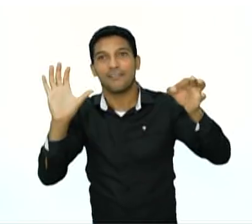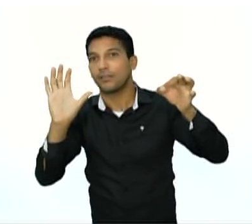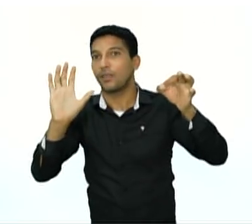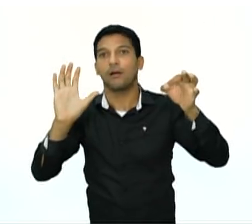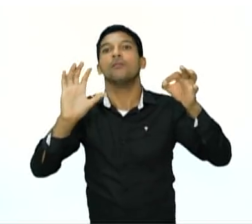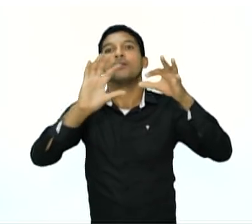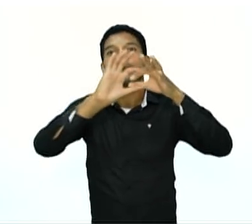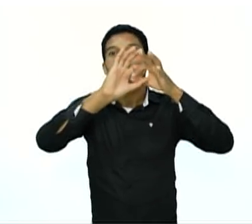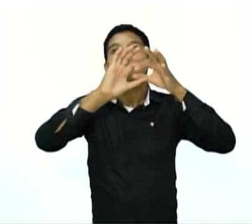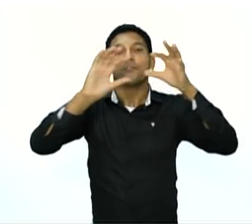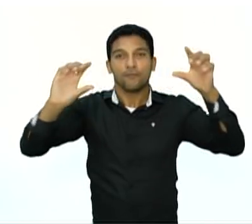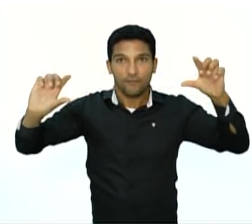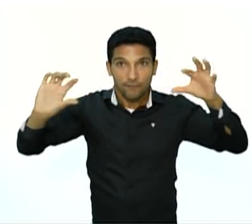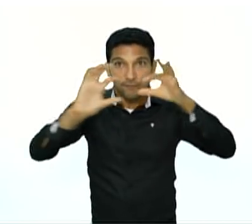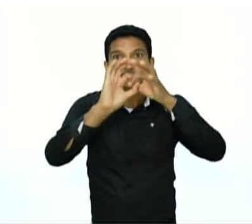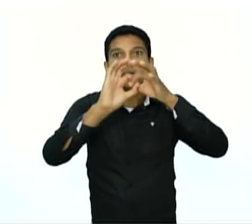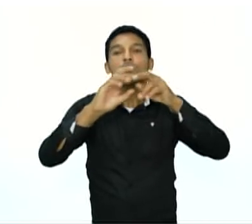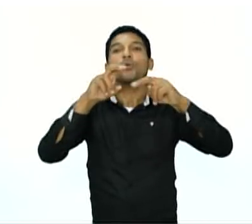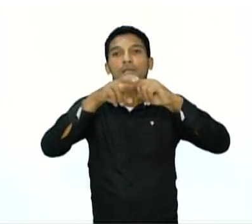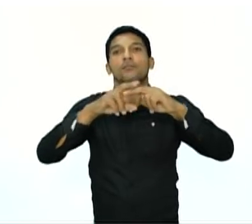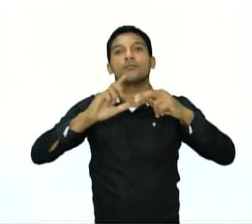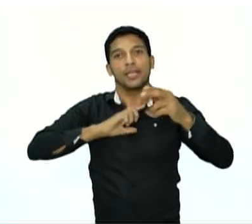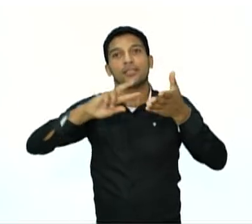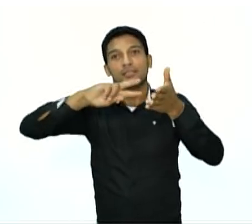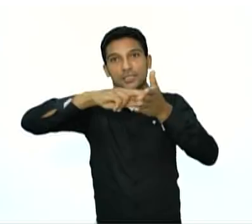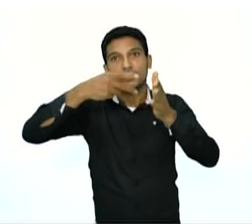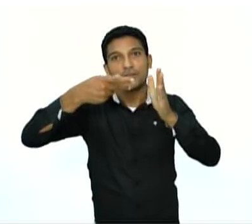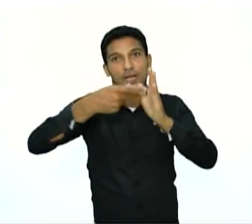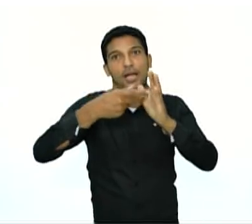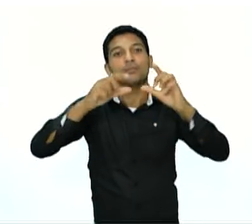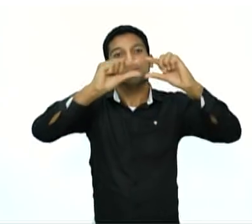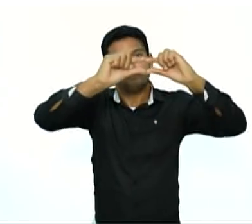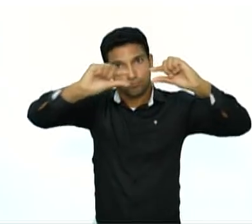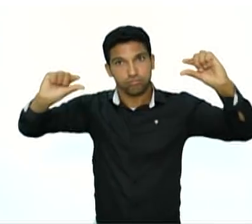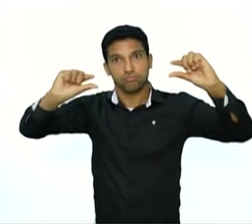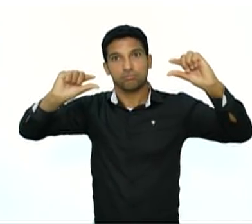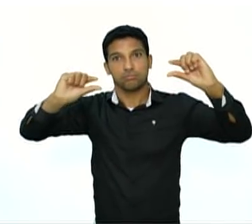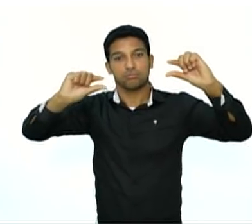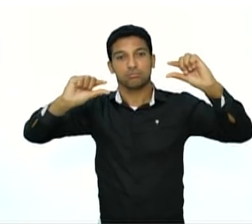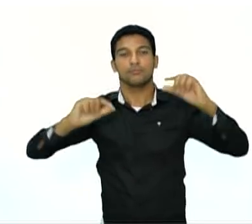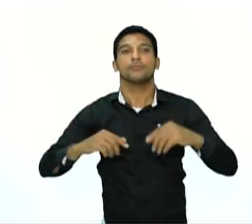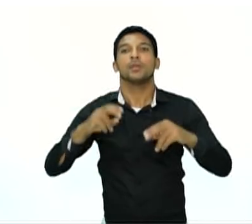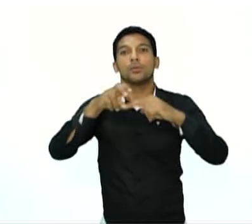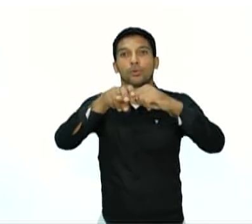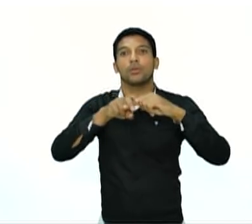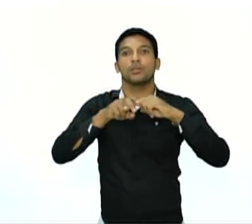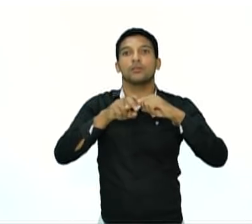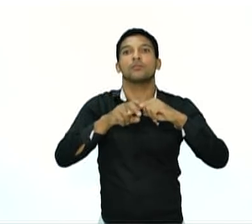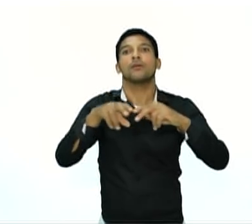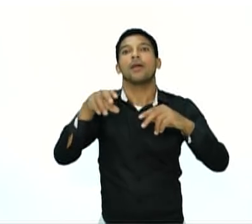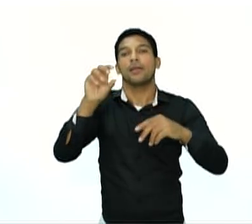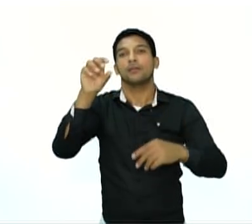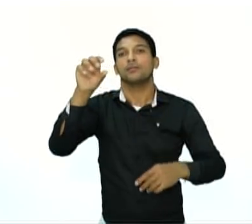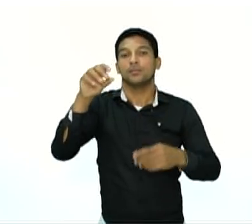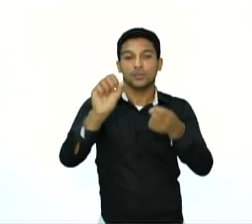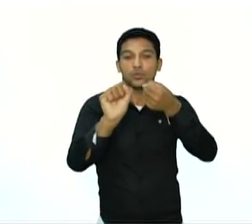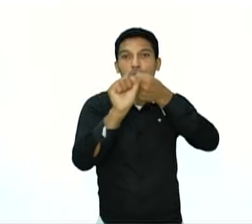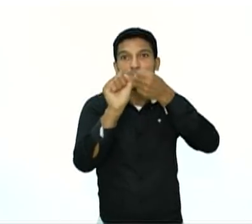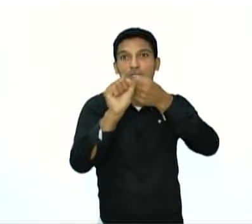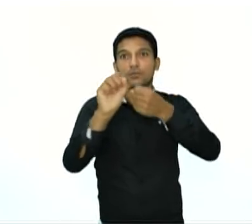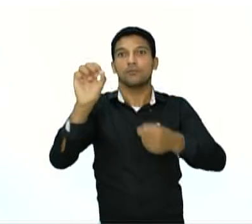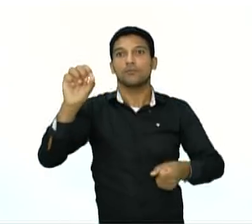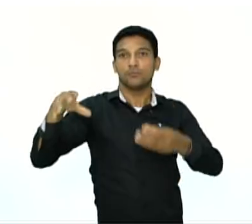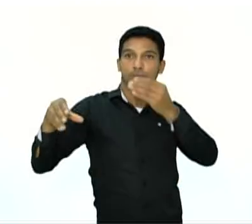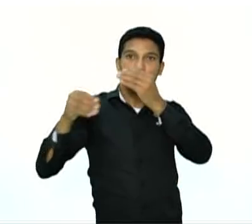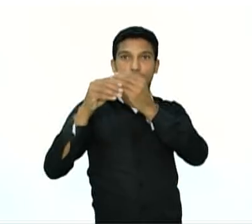sobrevivem sozinhas, entenderam? Sendo a segunda oração subordinada substantiva. Nós vimos na aula passada que